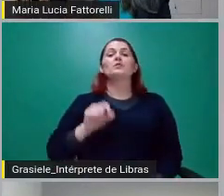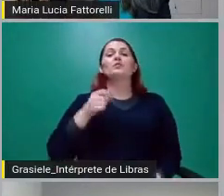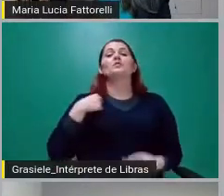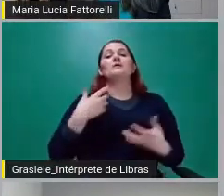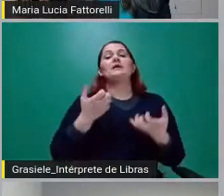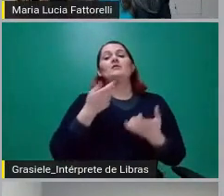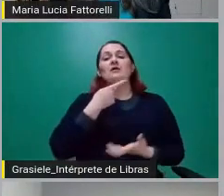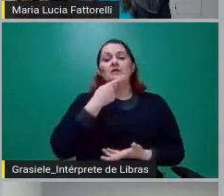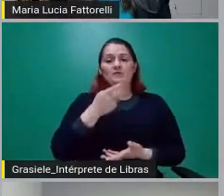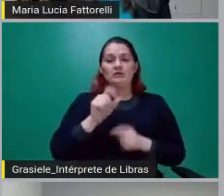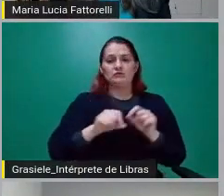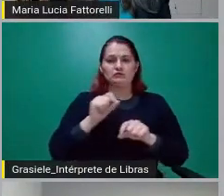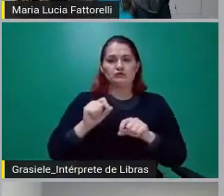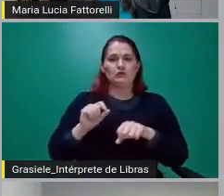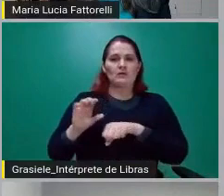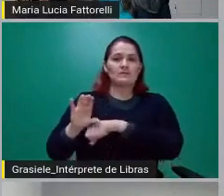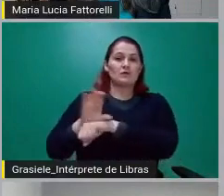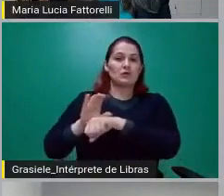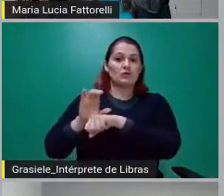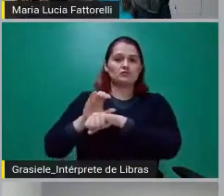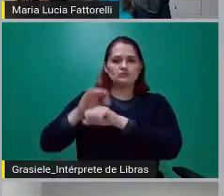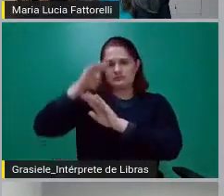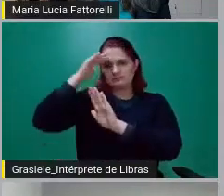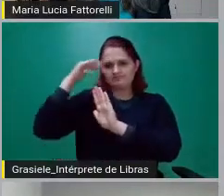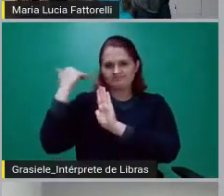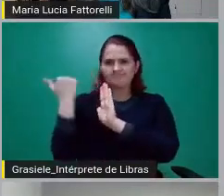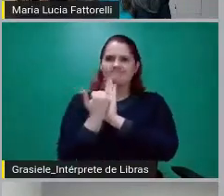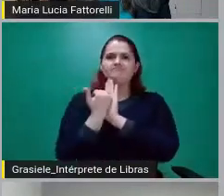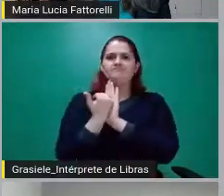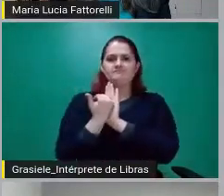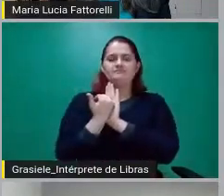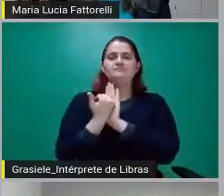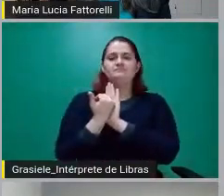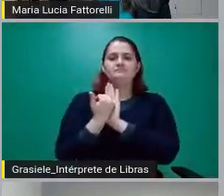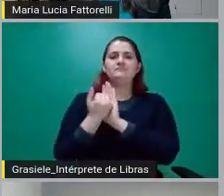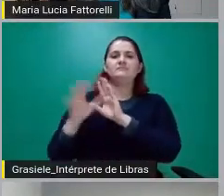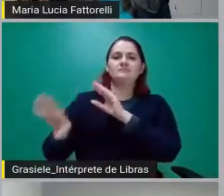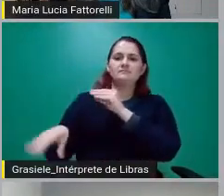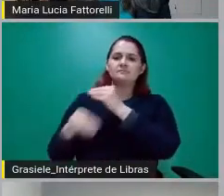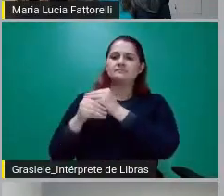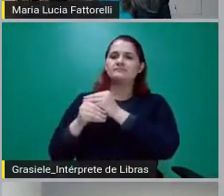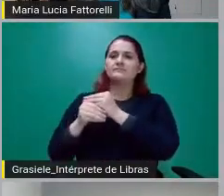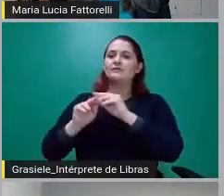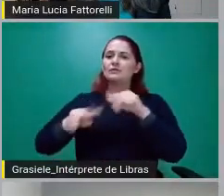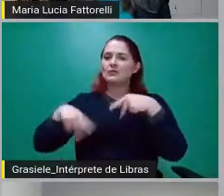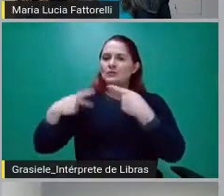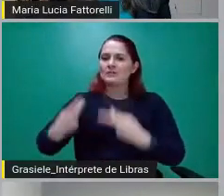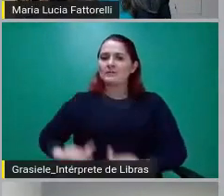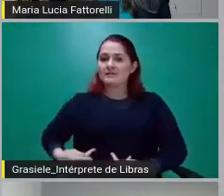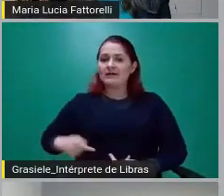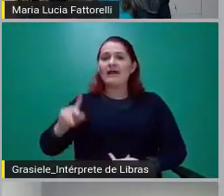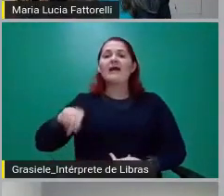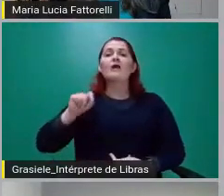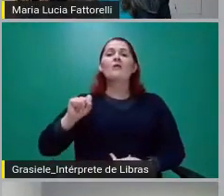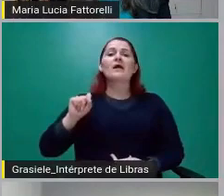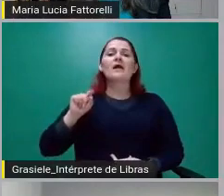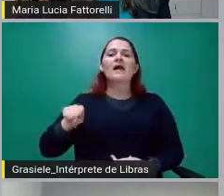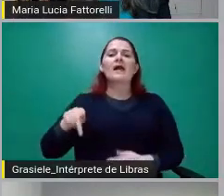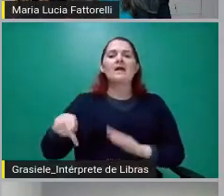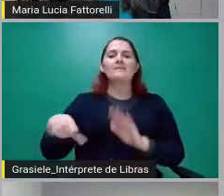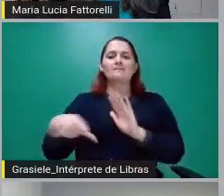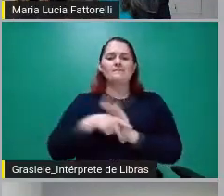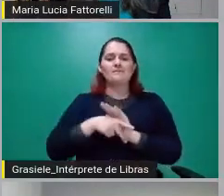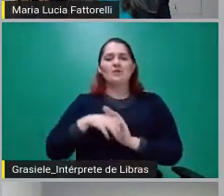com constitucionalismo, e eu aqui acrescento o adjetivo humanista, é aquele que prioriza os direitos